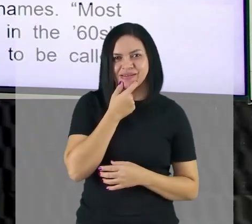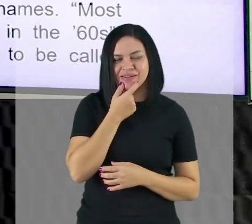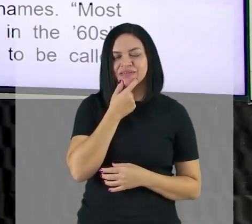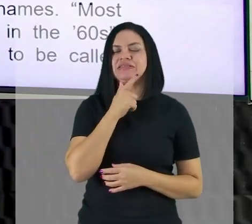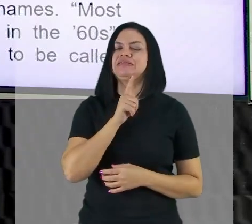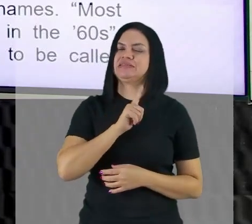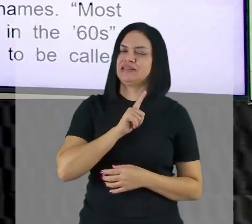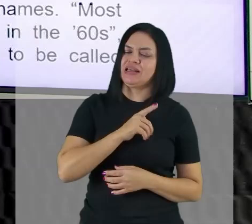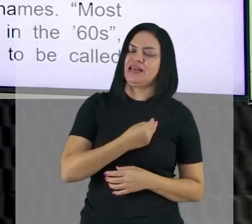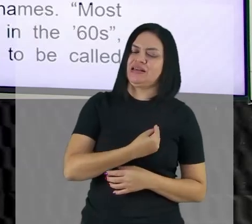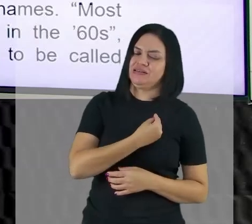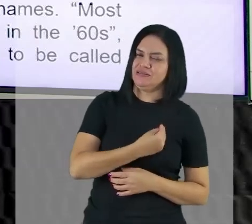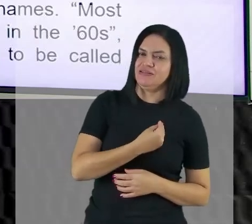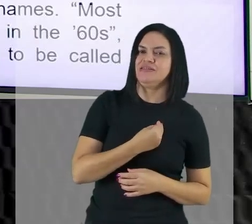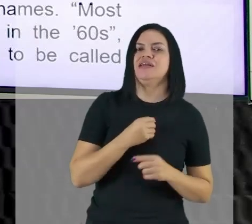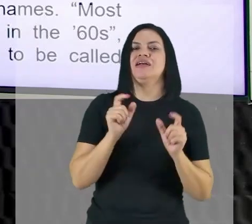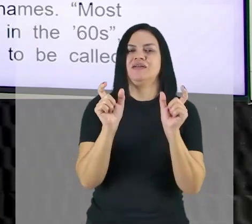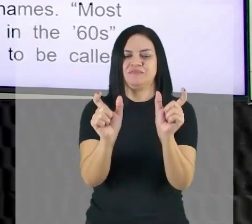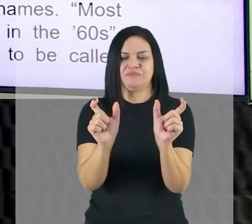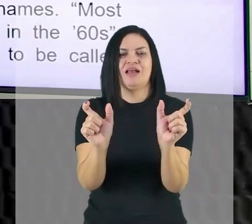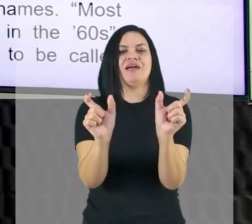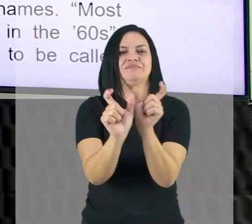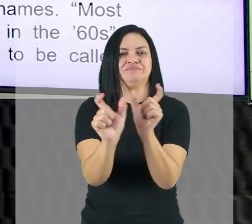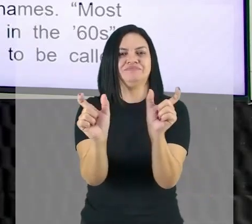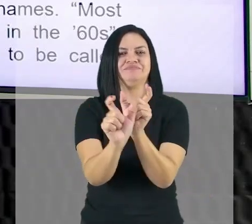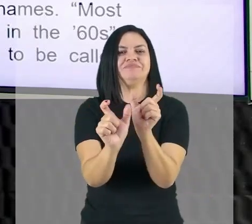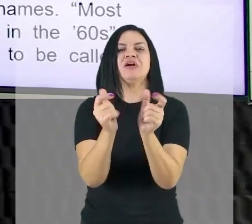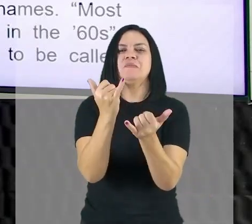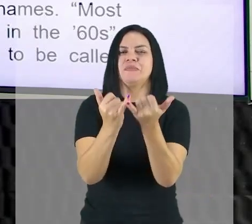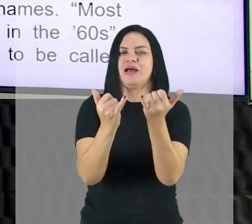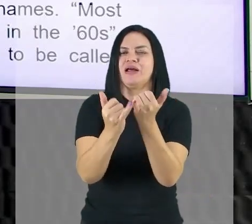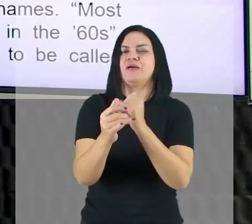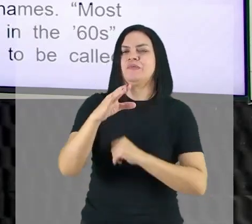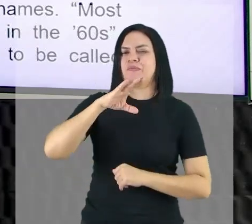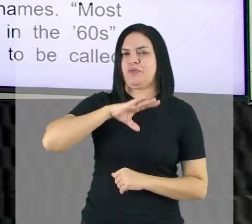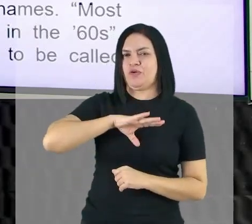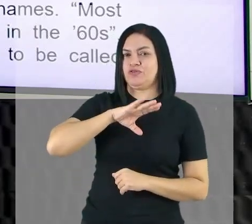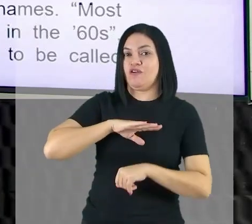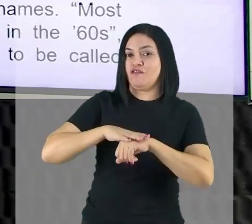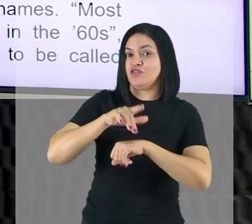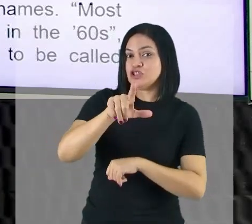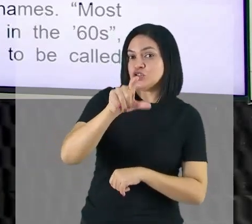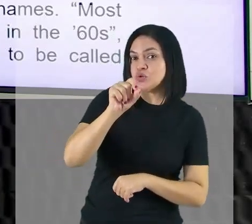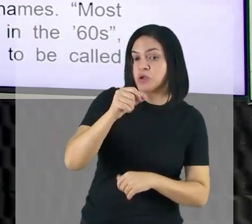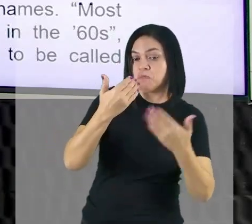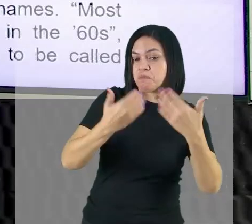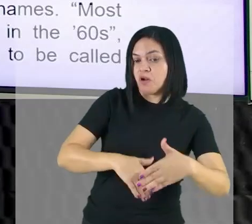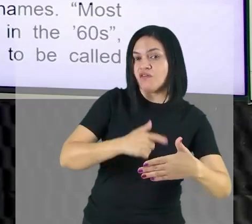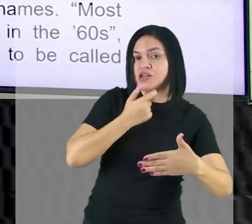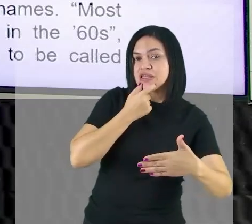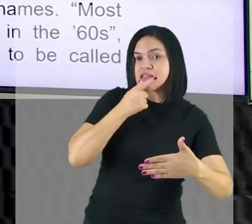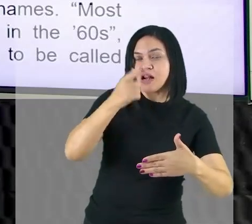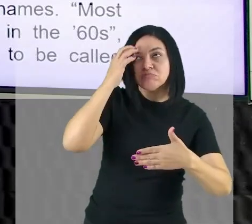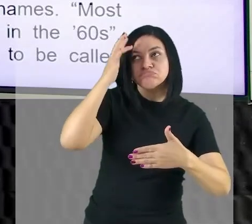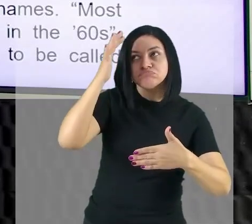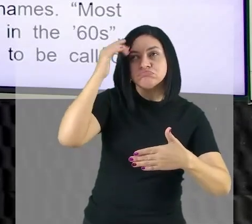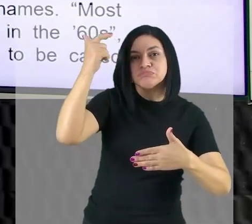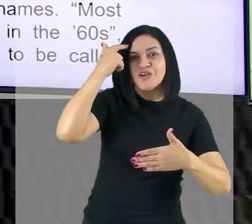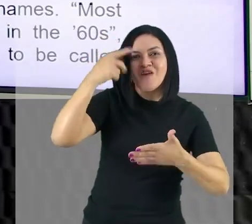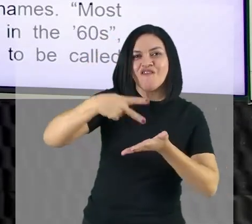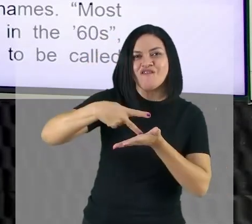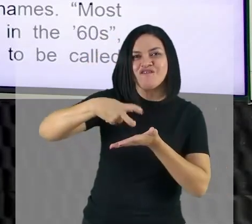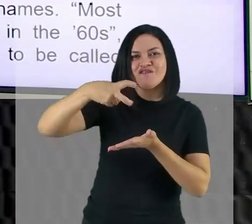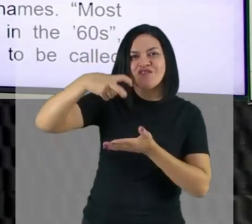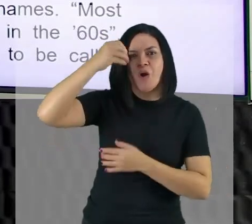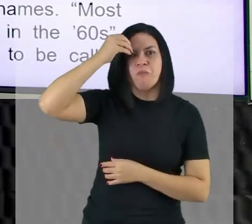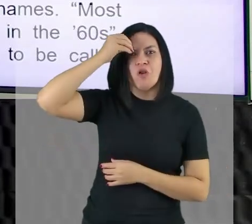existem palavras cognatas, que são as palavras parecidas com português, e você que escolheu fazer a prova de inglês tem na sua cabeça já um